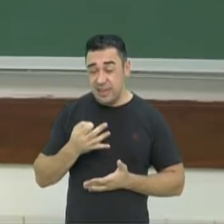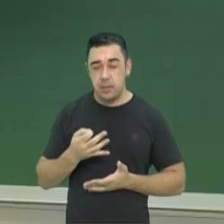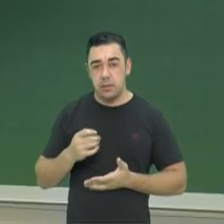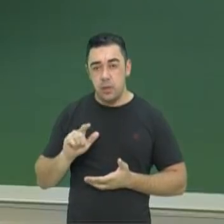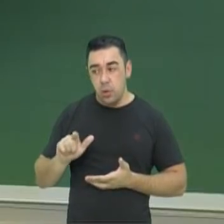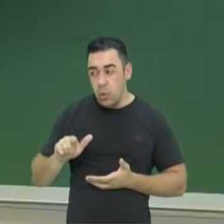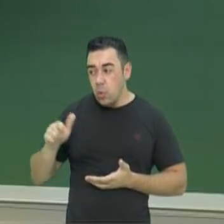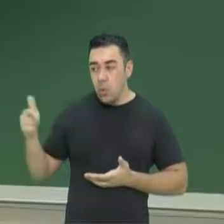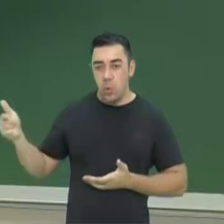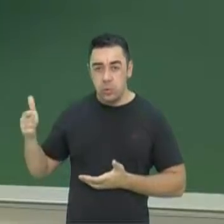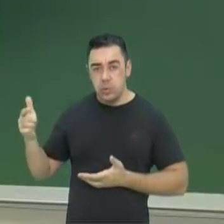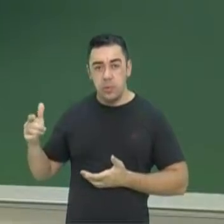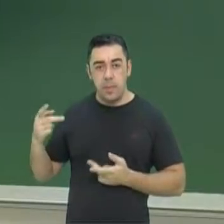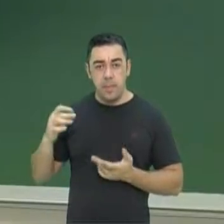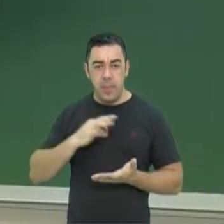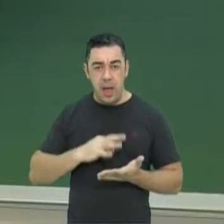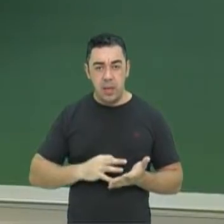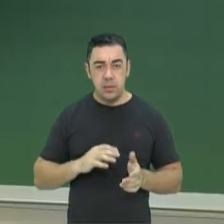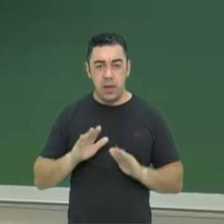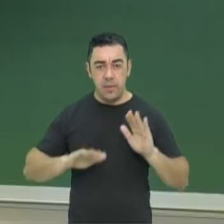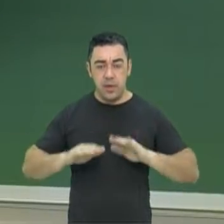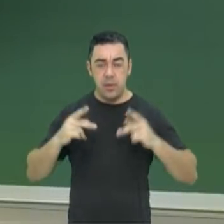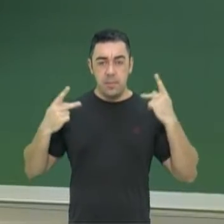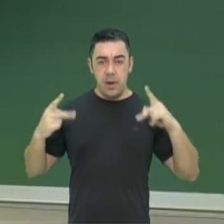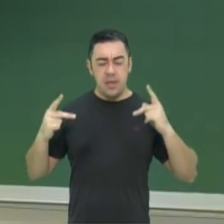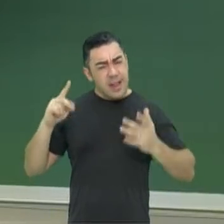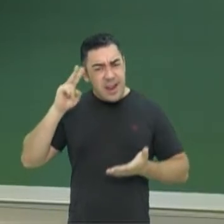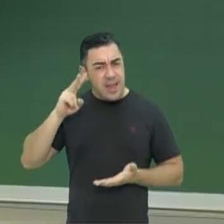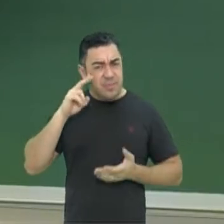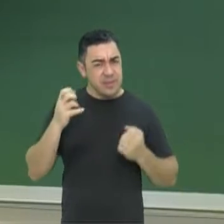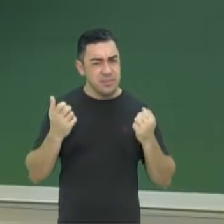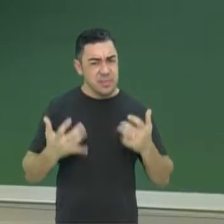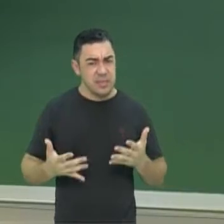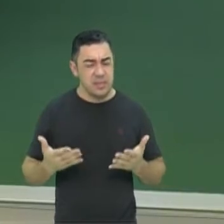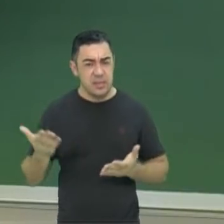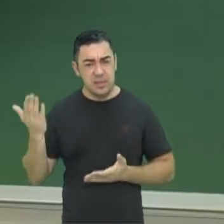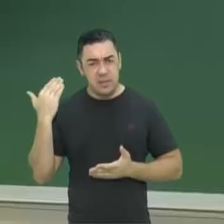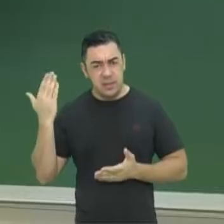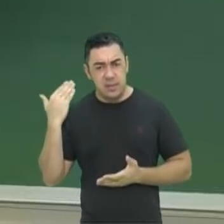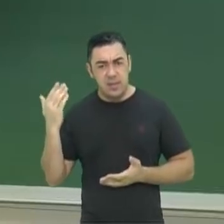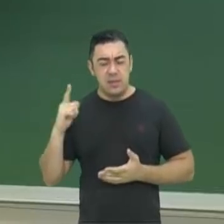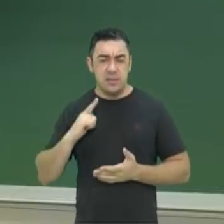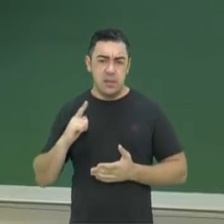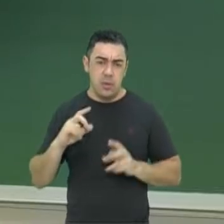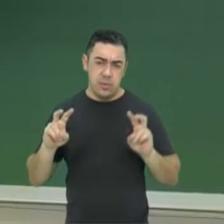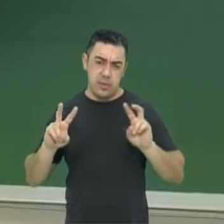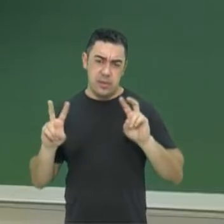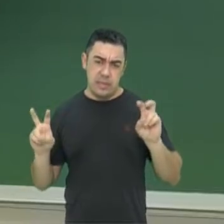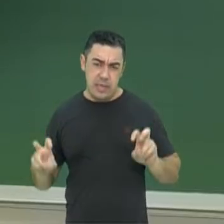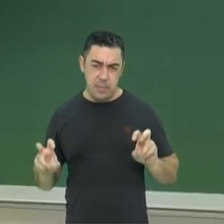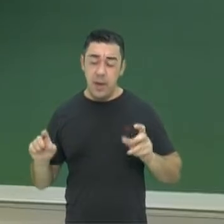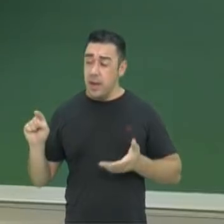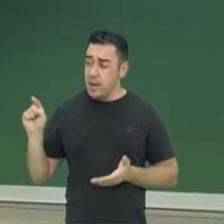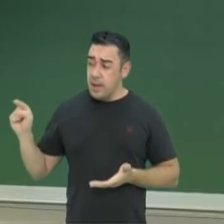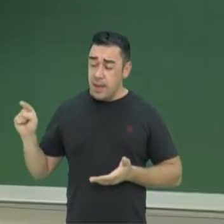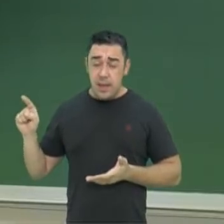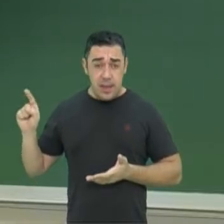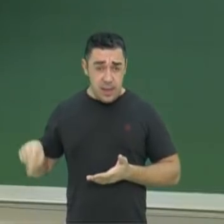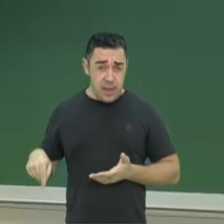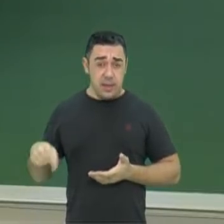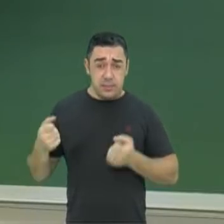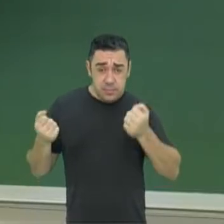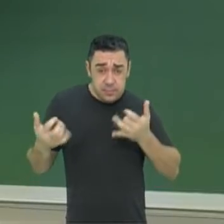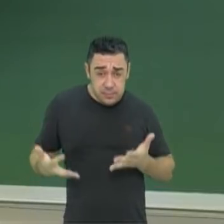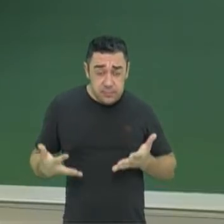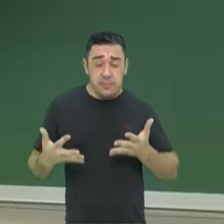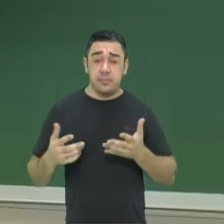aos outros pregadores. Lembram lá no início que nós falamos que um dos temas era exatamente falar do